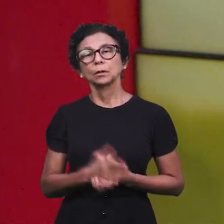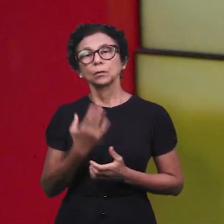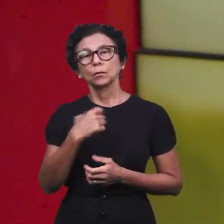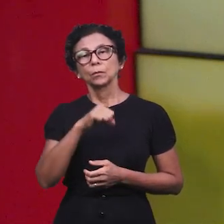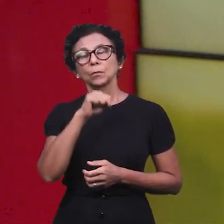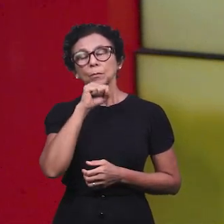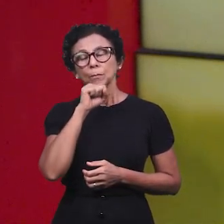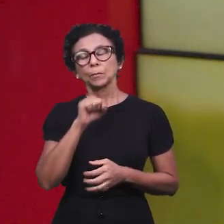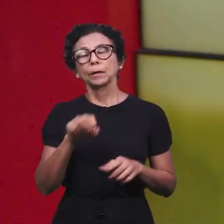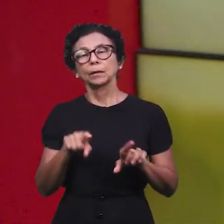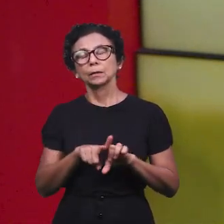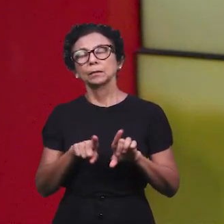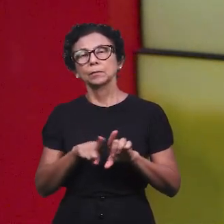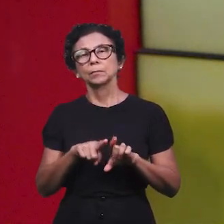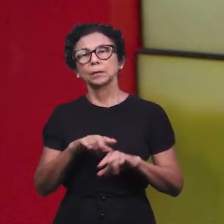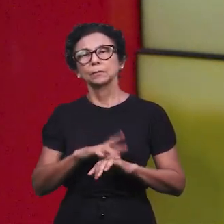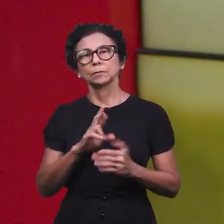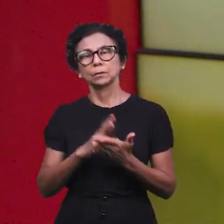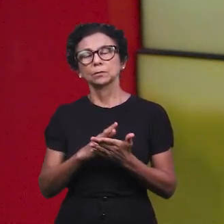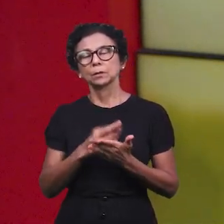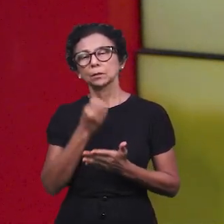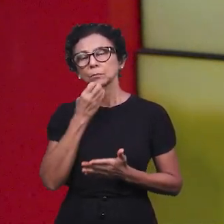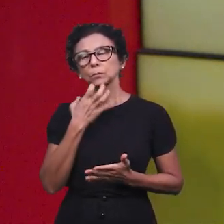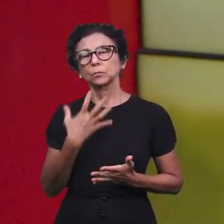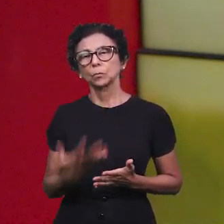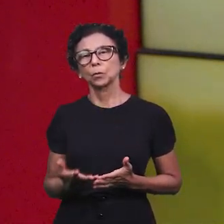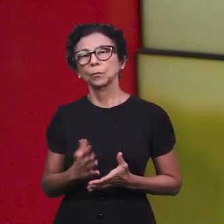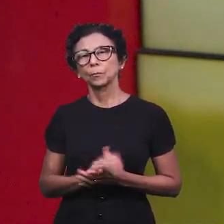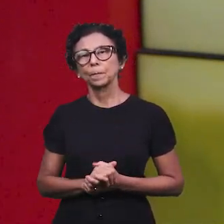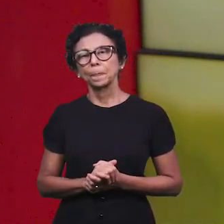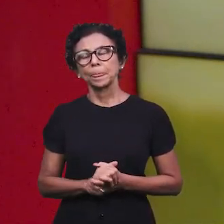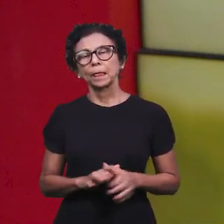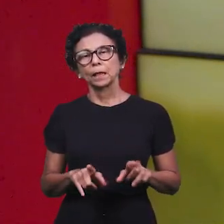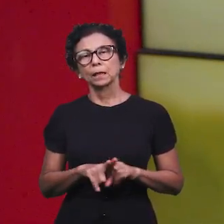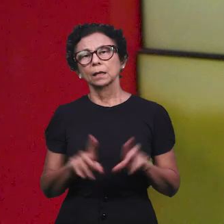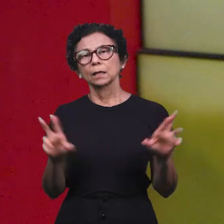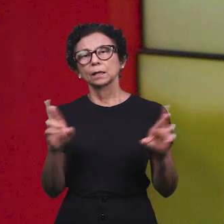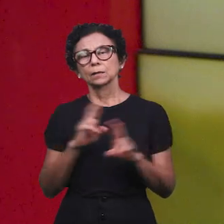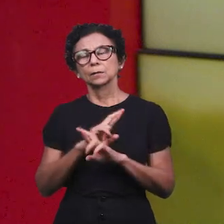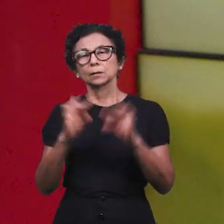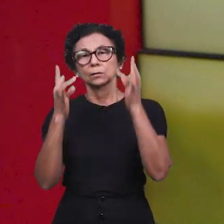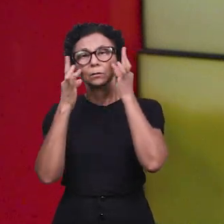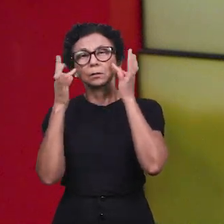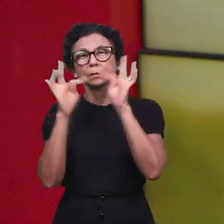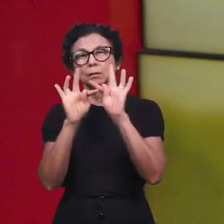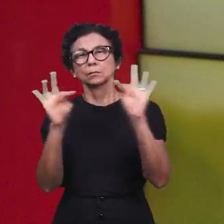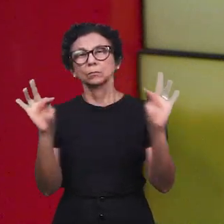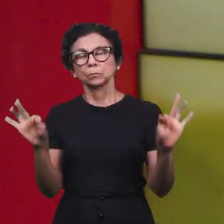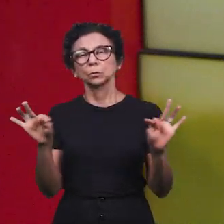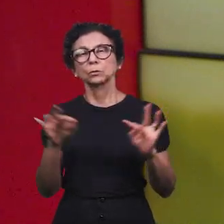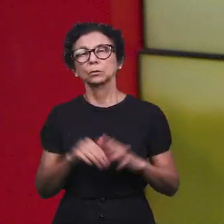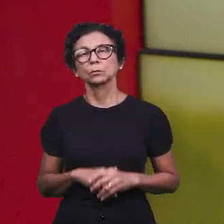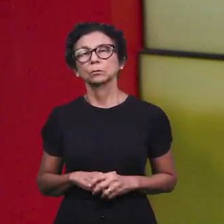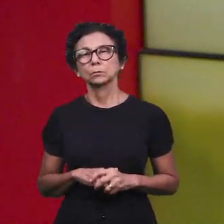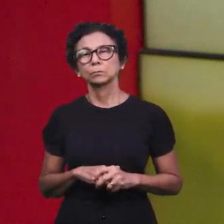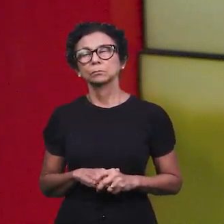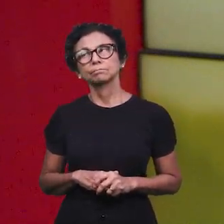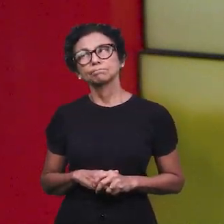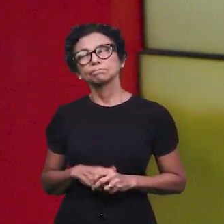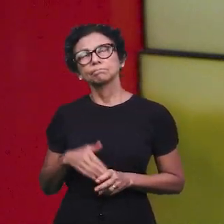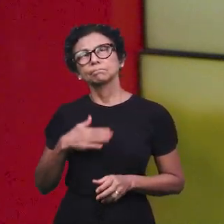né? E o filho vai adjulgar isso. Quando você pega a questão do testemunho, qual foi o testemunho